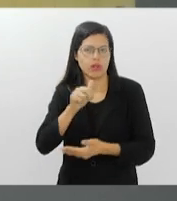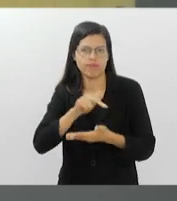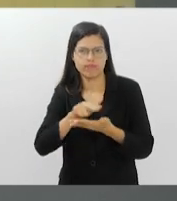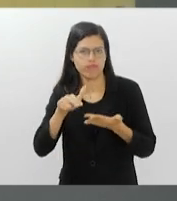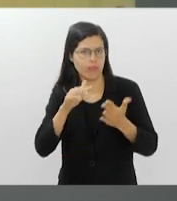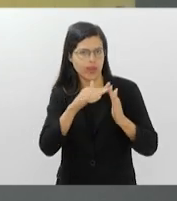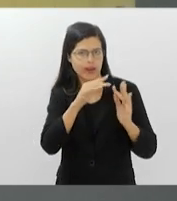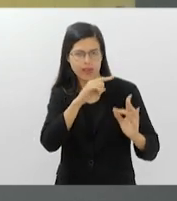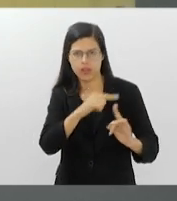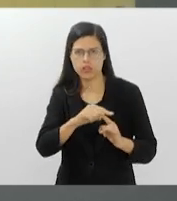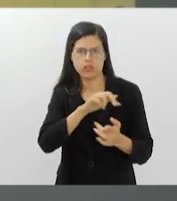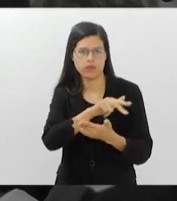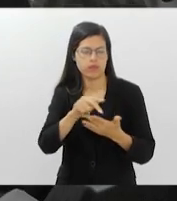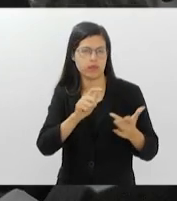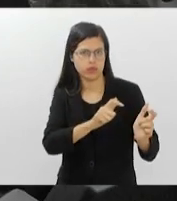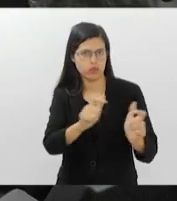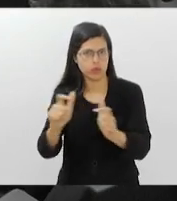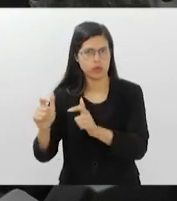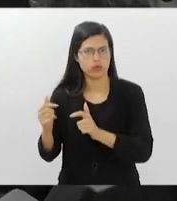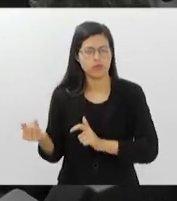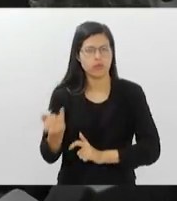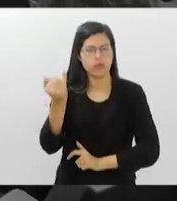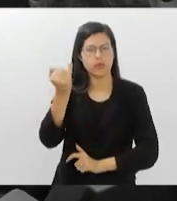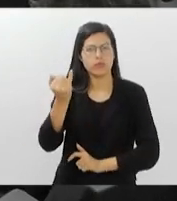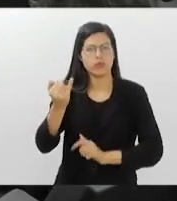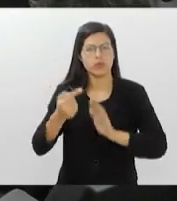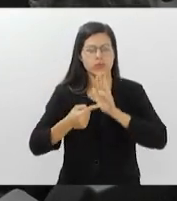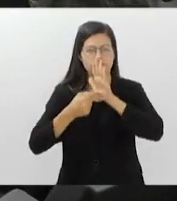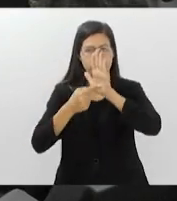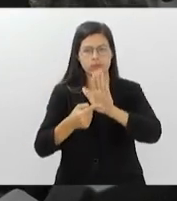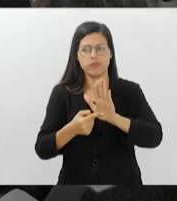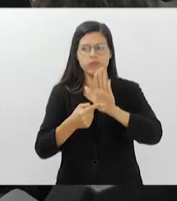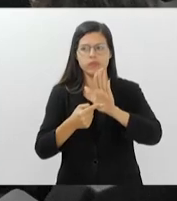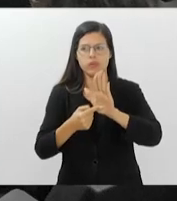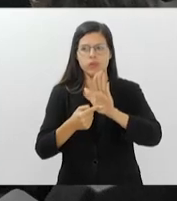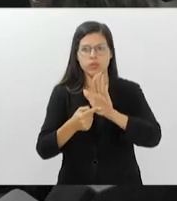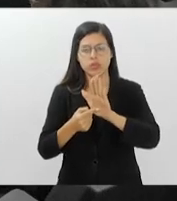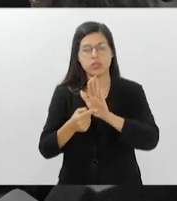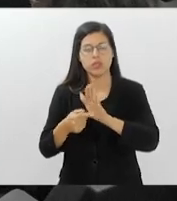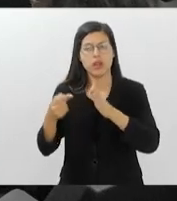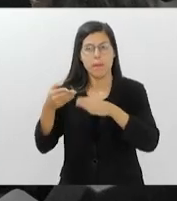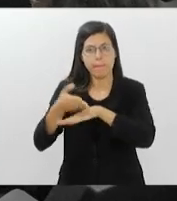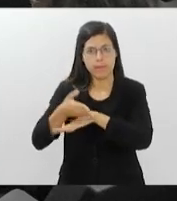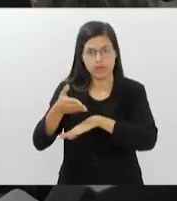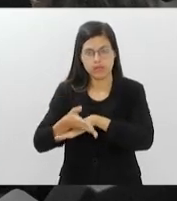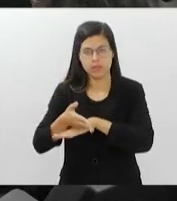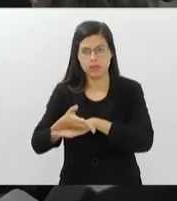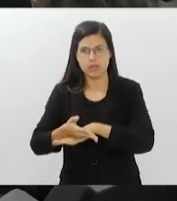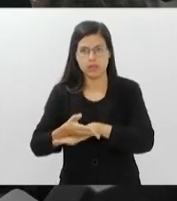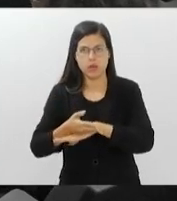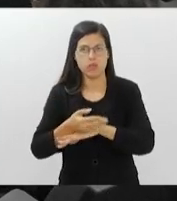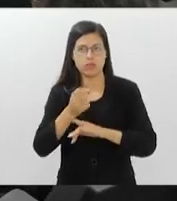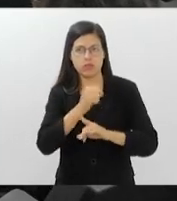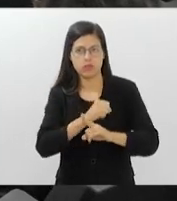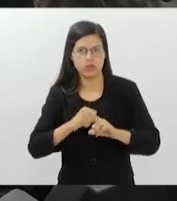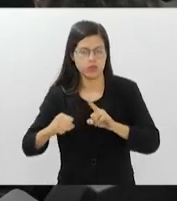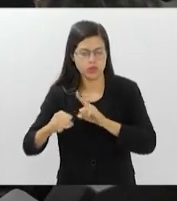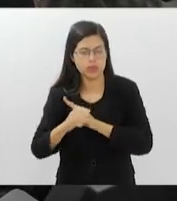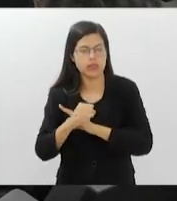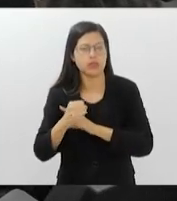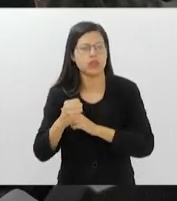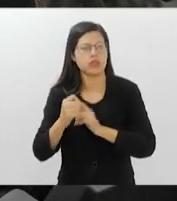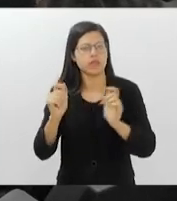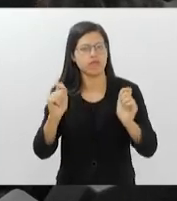importante a gente reforçar eh eh a a a participação da sociedade civil eh na construção de